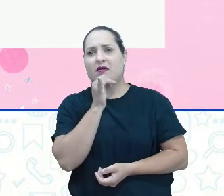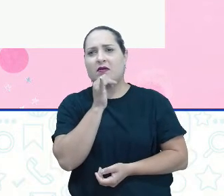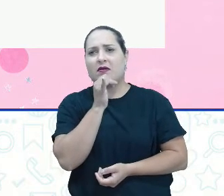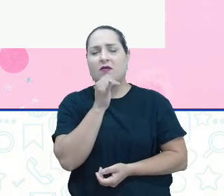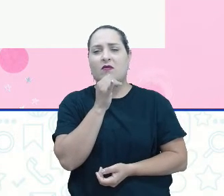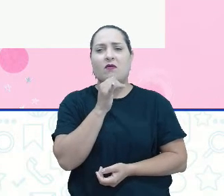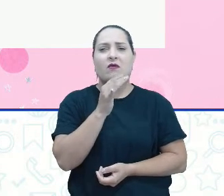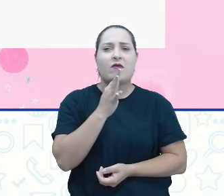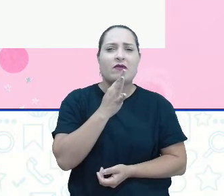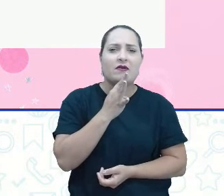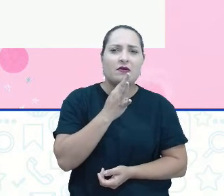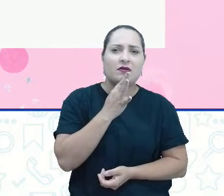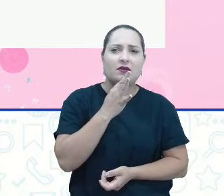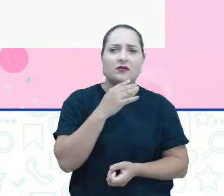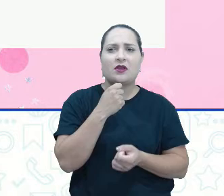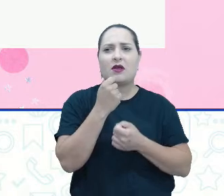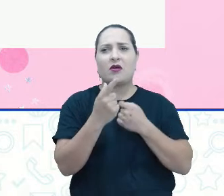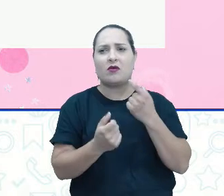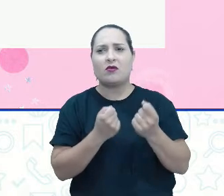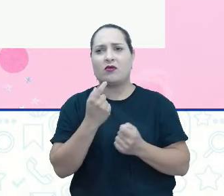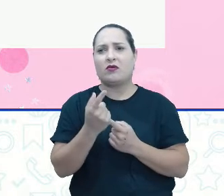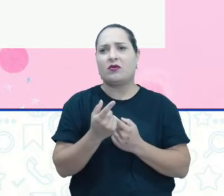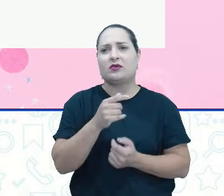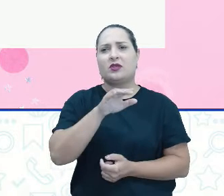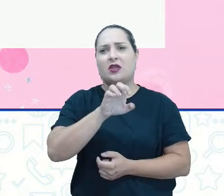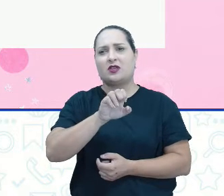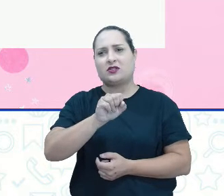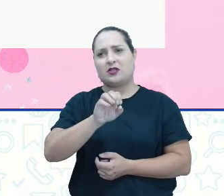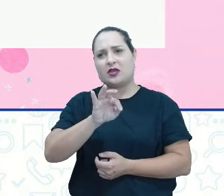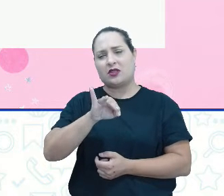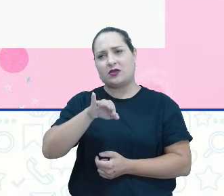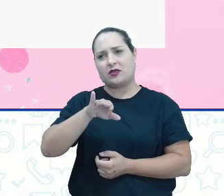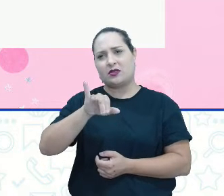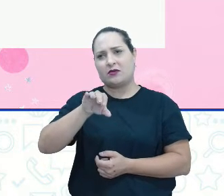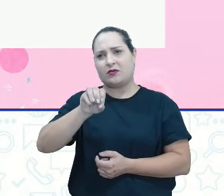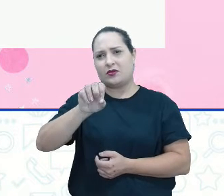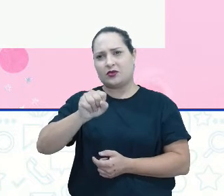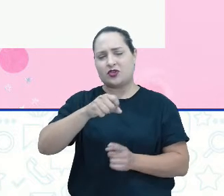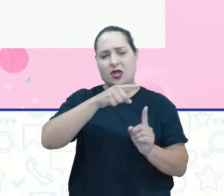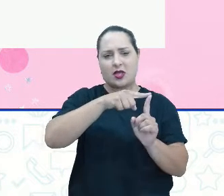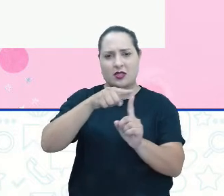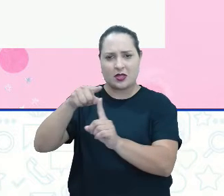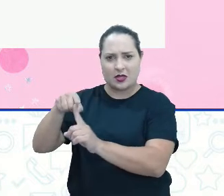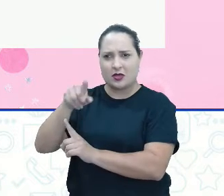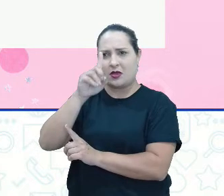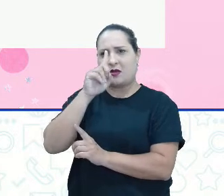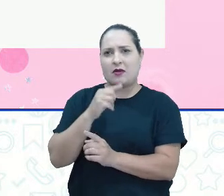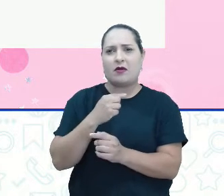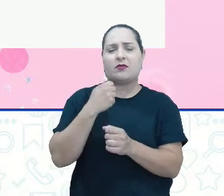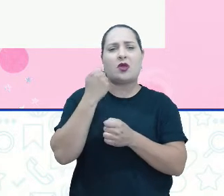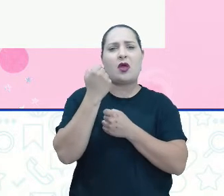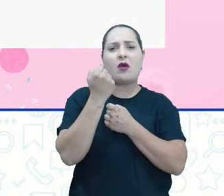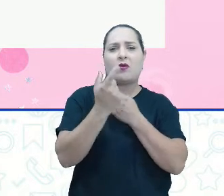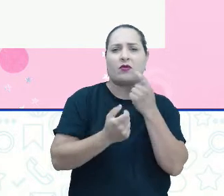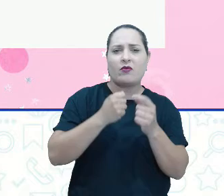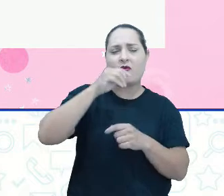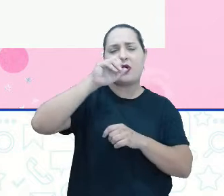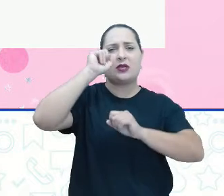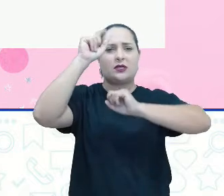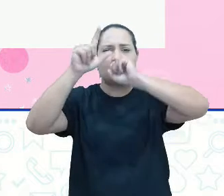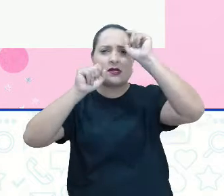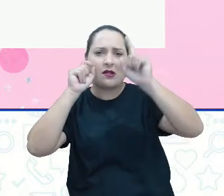ainda circulam na publicidade brasileira. Então, a gente está em 2022 e alguns estereótipos, algumas ideias